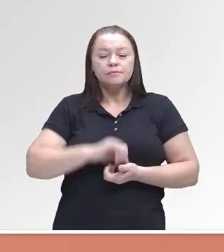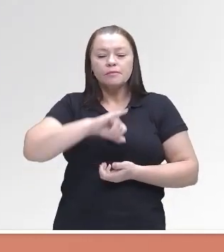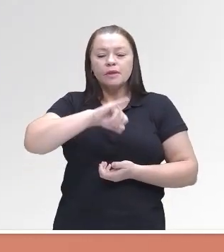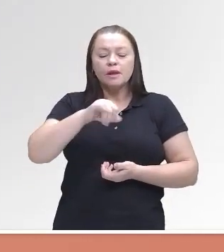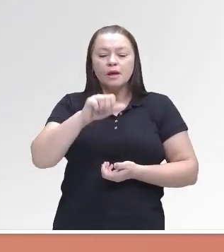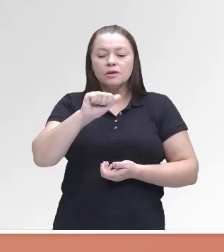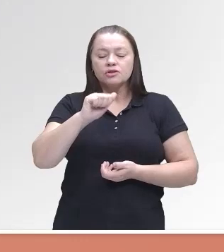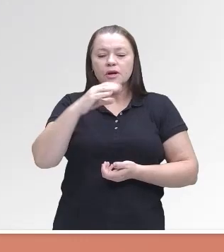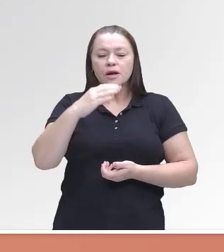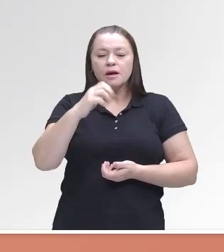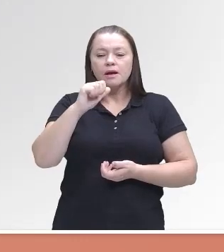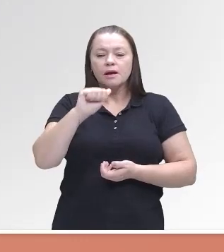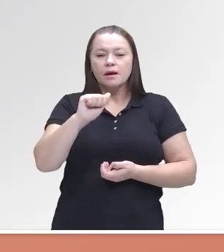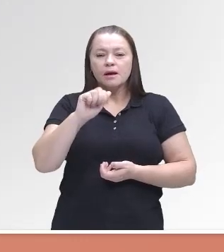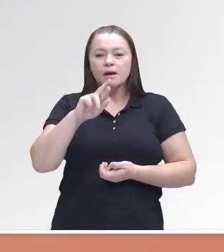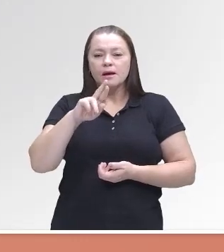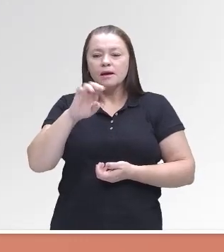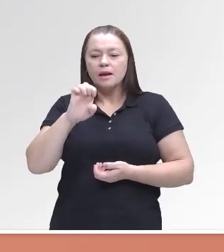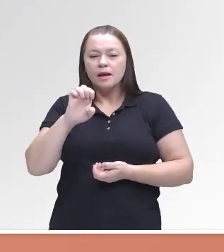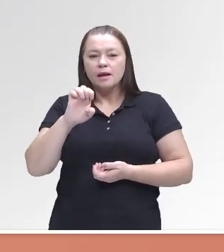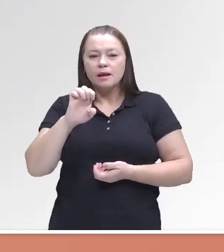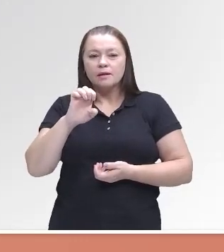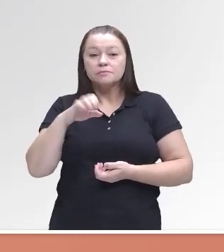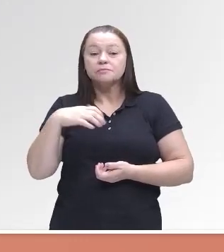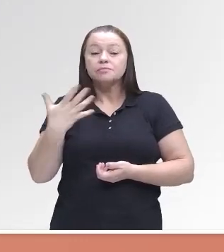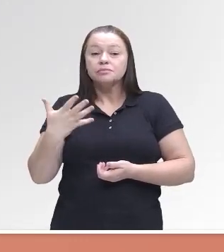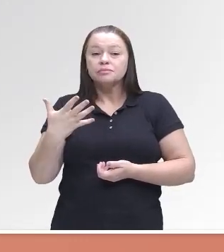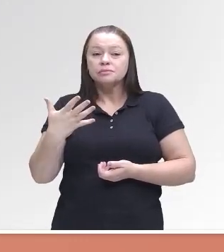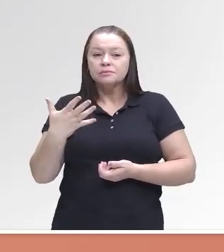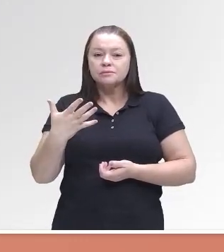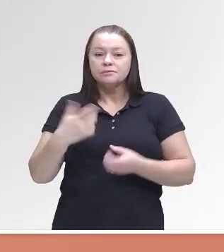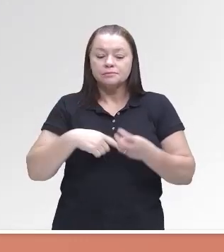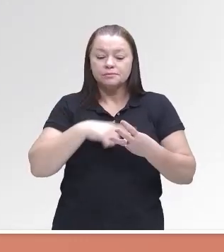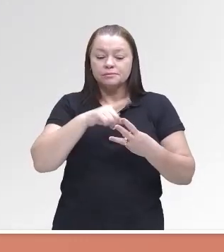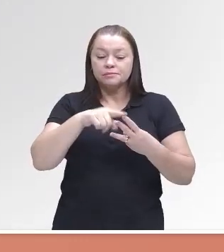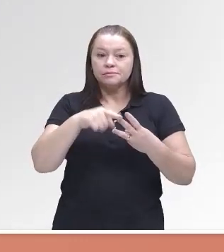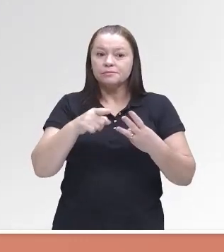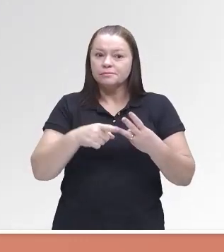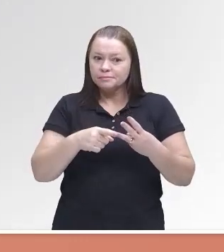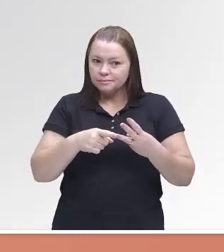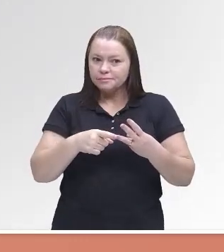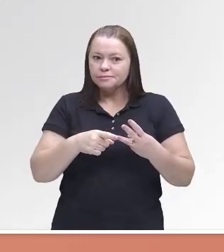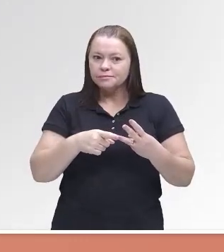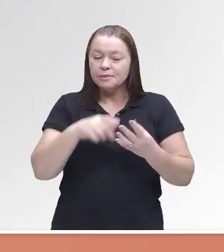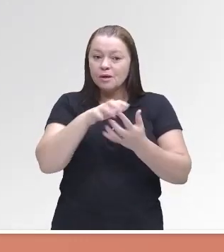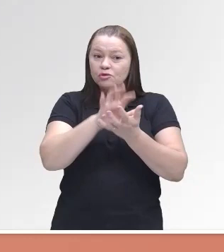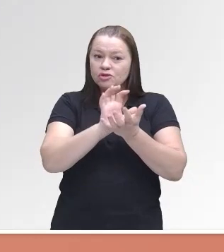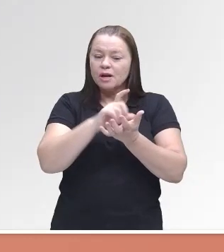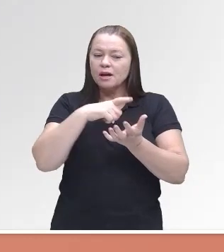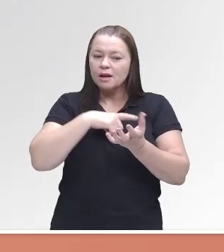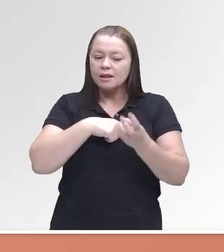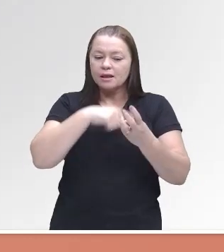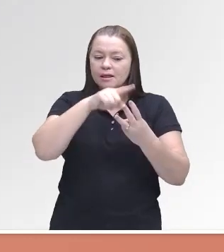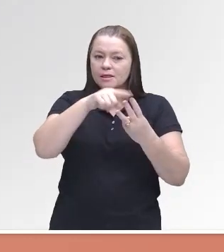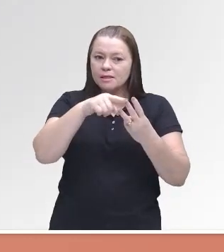Batendo palma. Jacaré. Bati 3 vezes. Já sabemos que jacaré tem 3 sílabas.